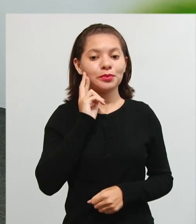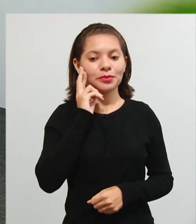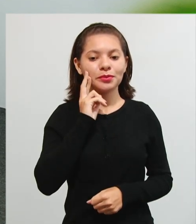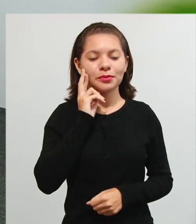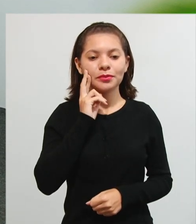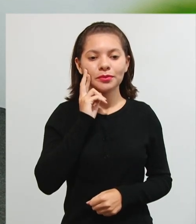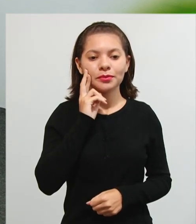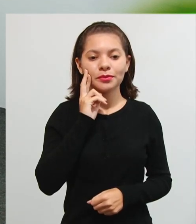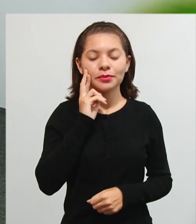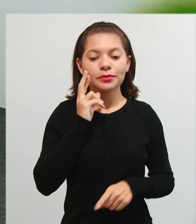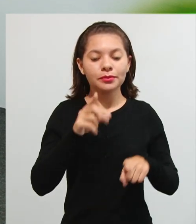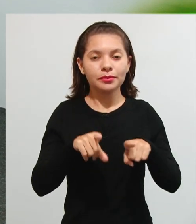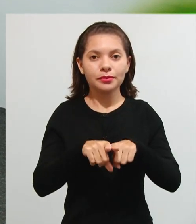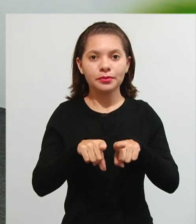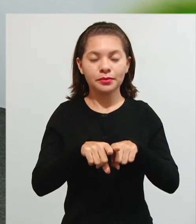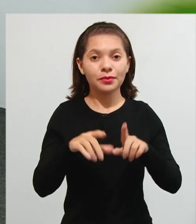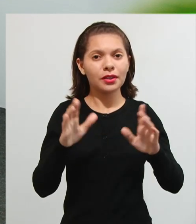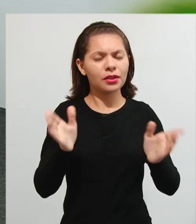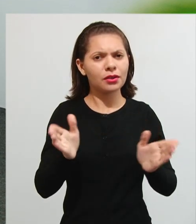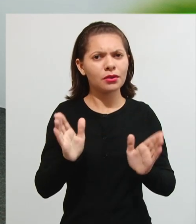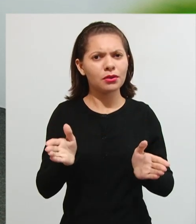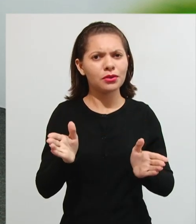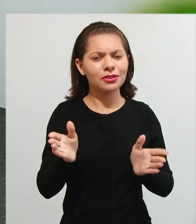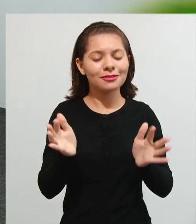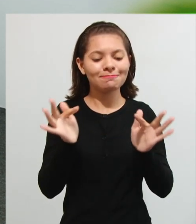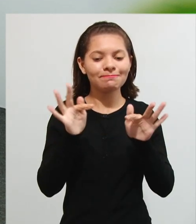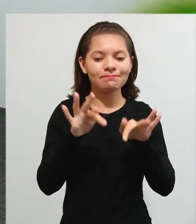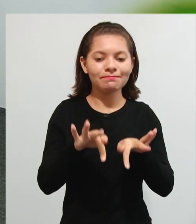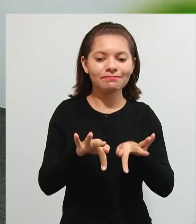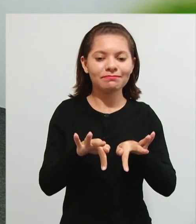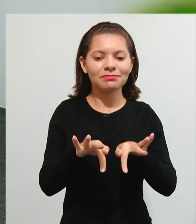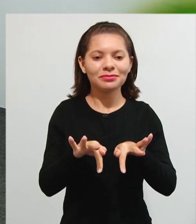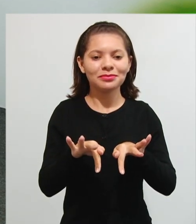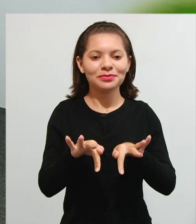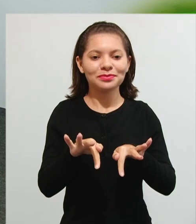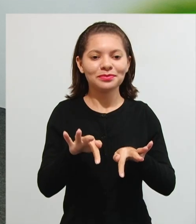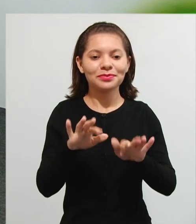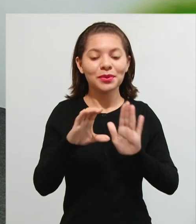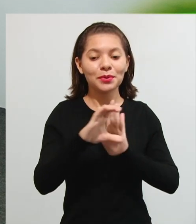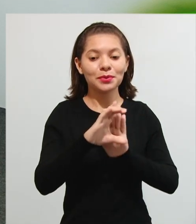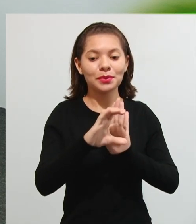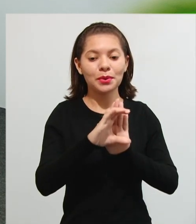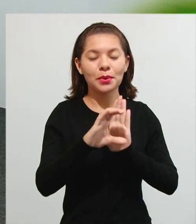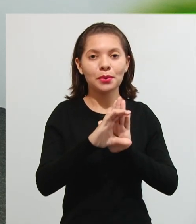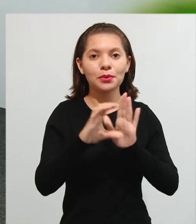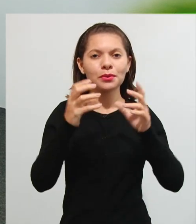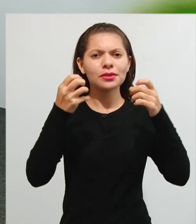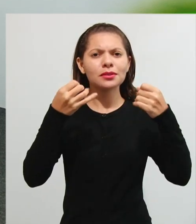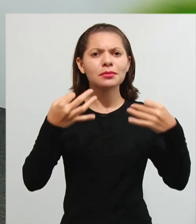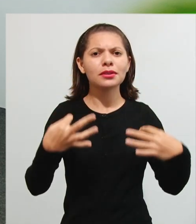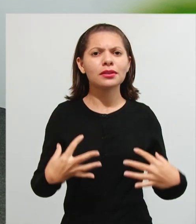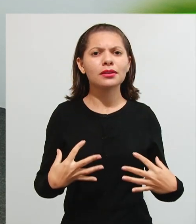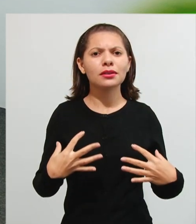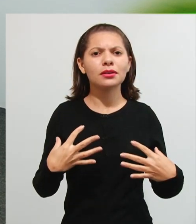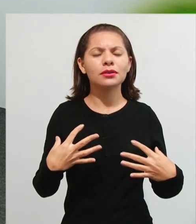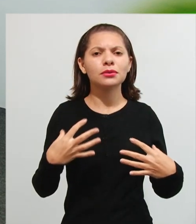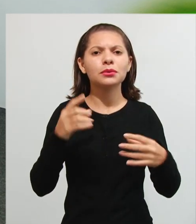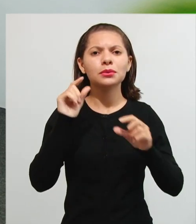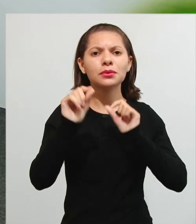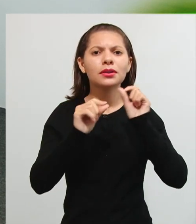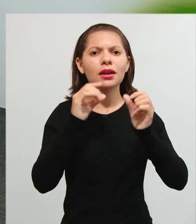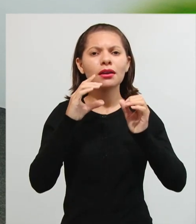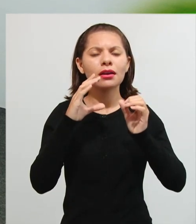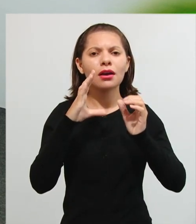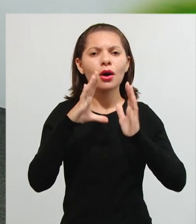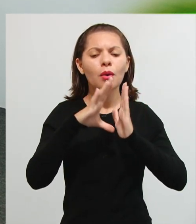blusa. E hoje nós vamos finalizar nosso conteúdo falando sobre as